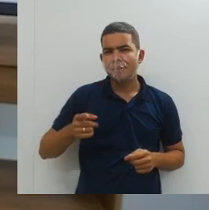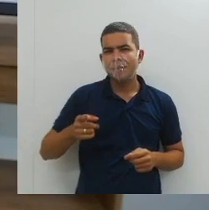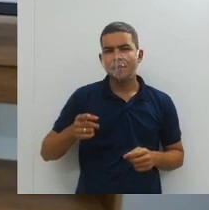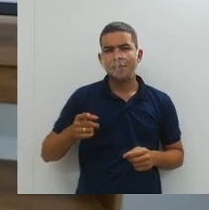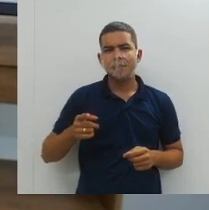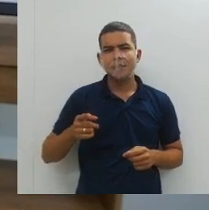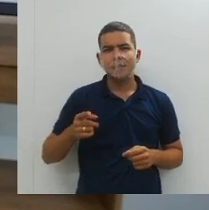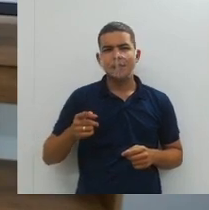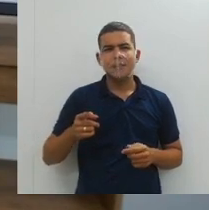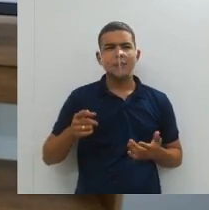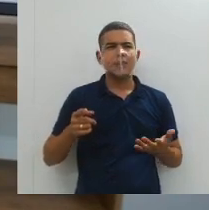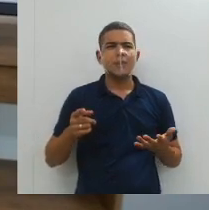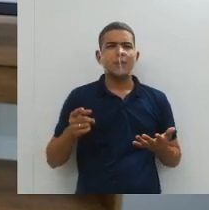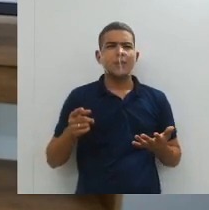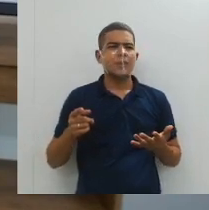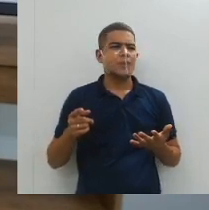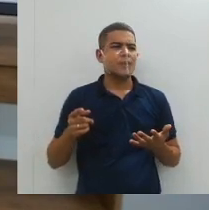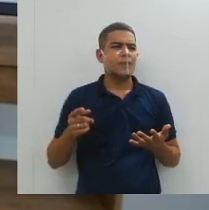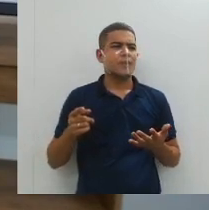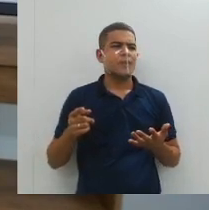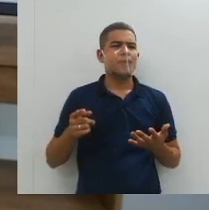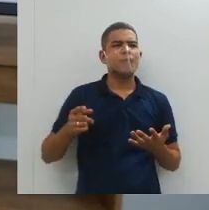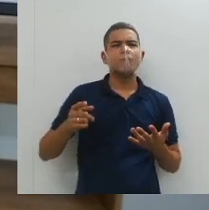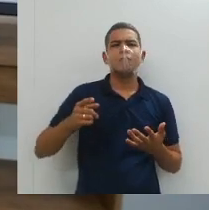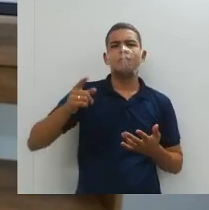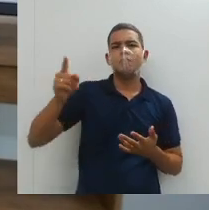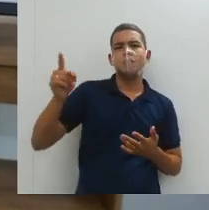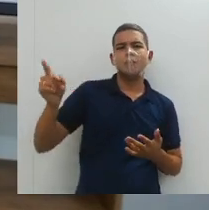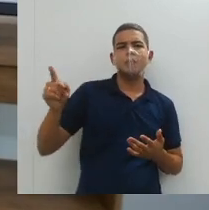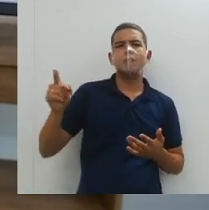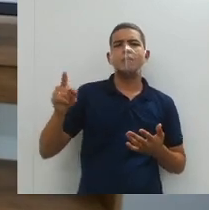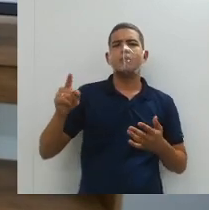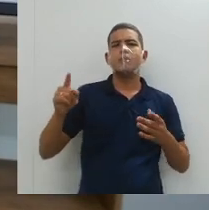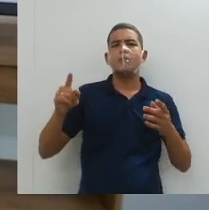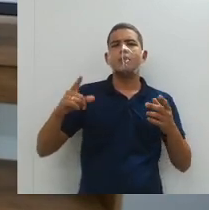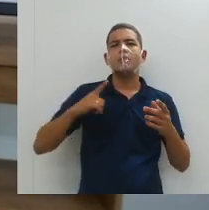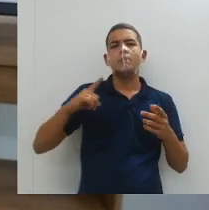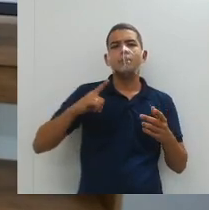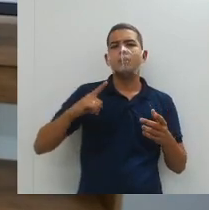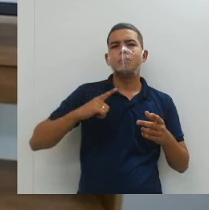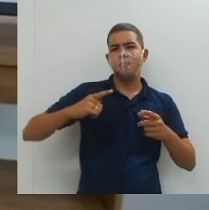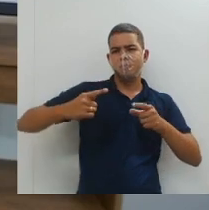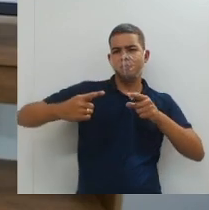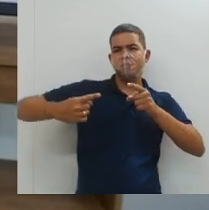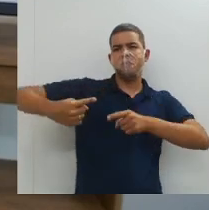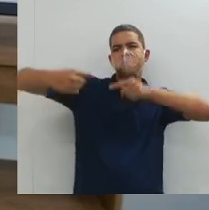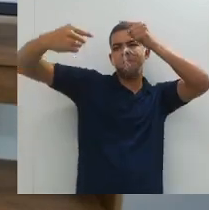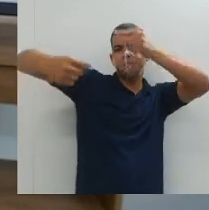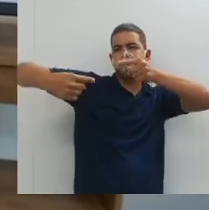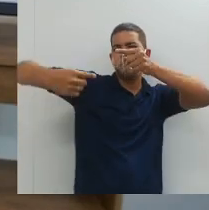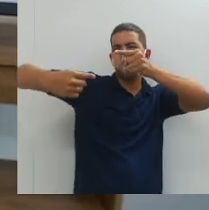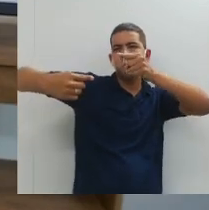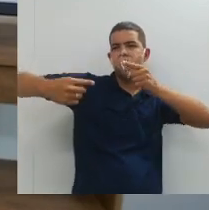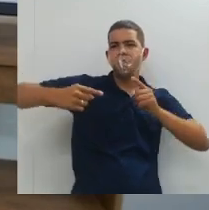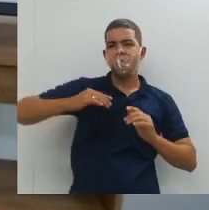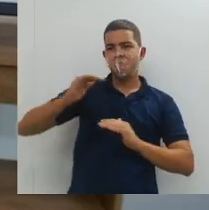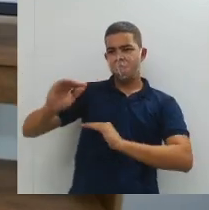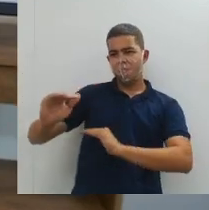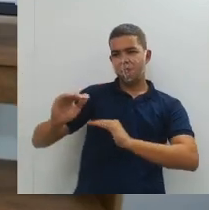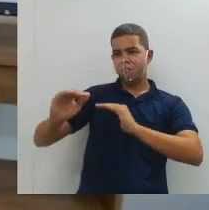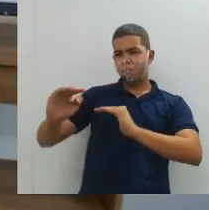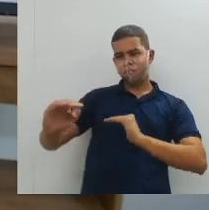por exemplo, o domínio de um homem sobre o outro, haverá o quê? Uma competição